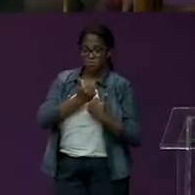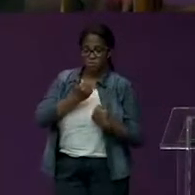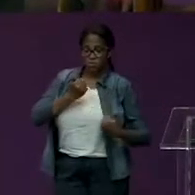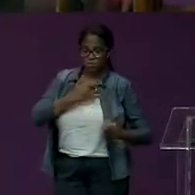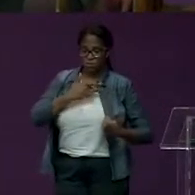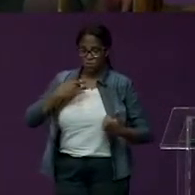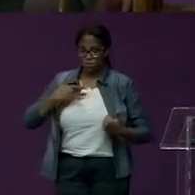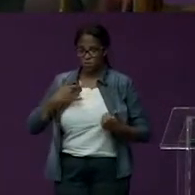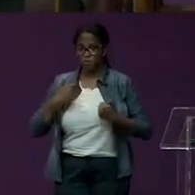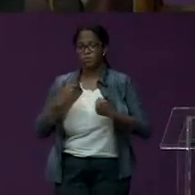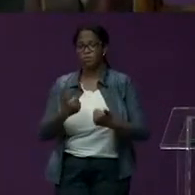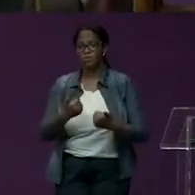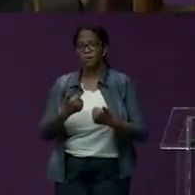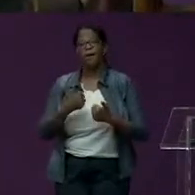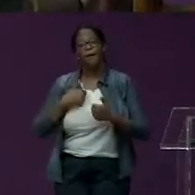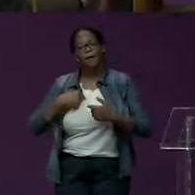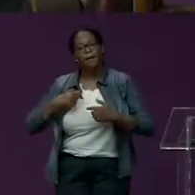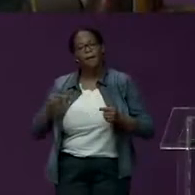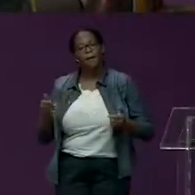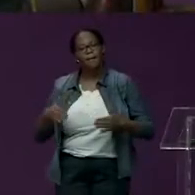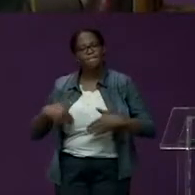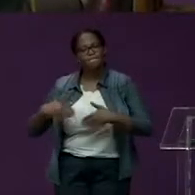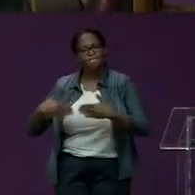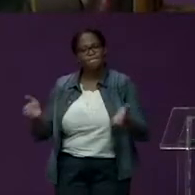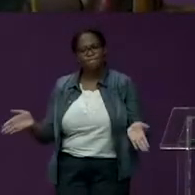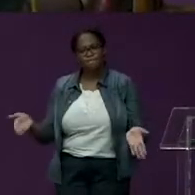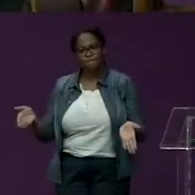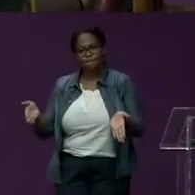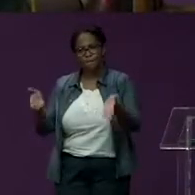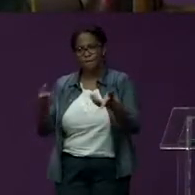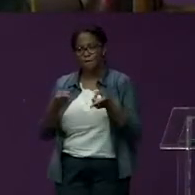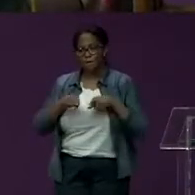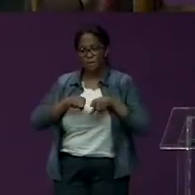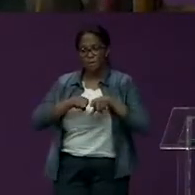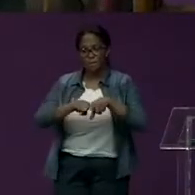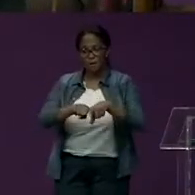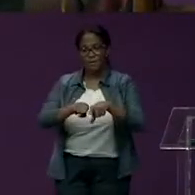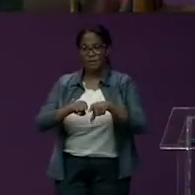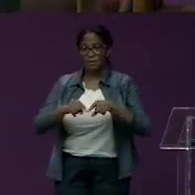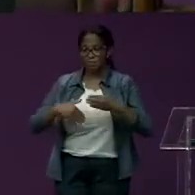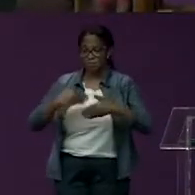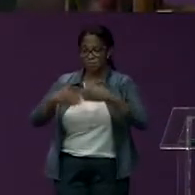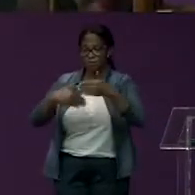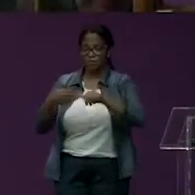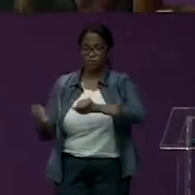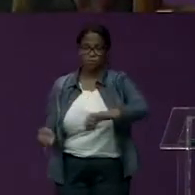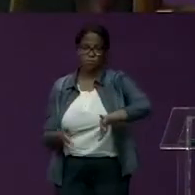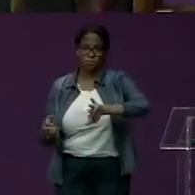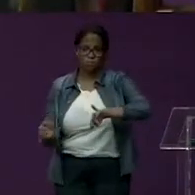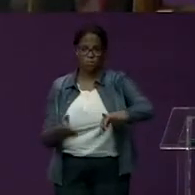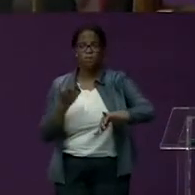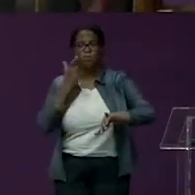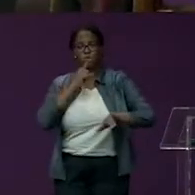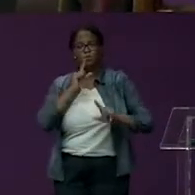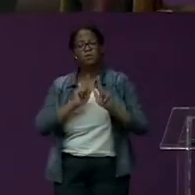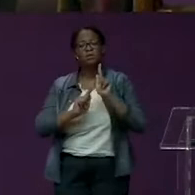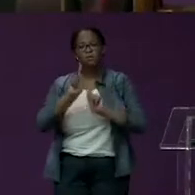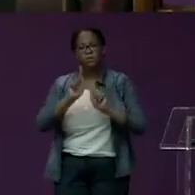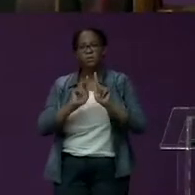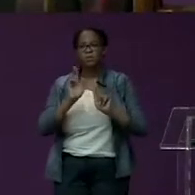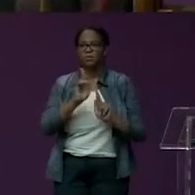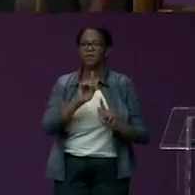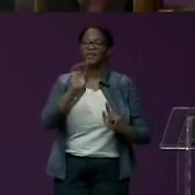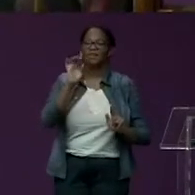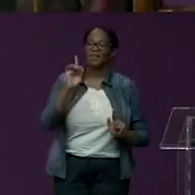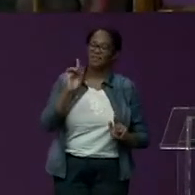a política do desenvolvimento, parceria para o desenvolvimento produtivo, né, as PDPs. A gente usa